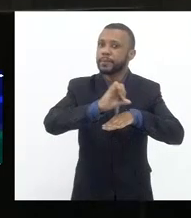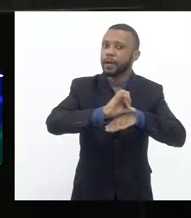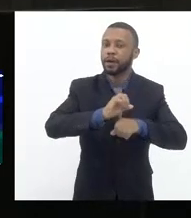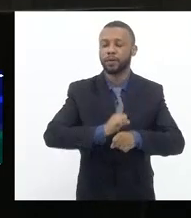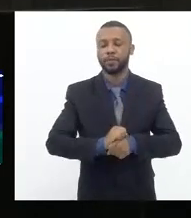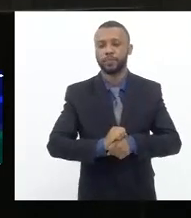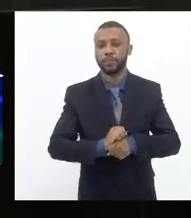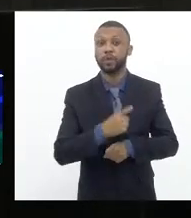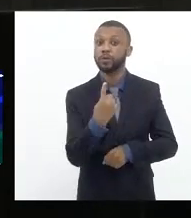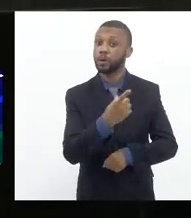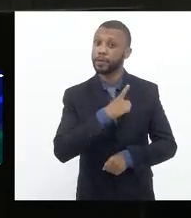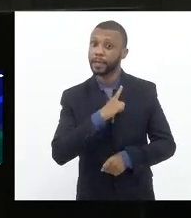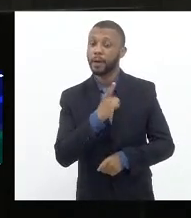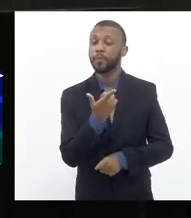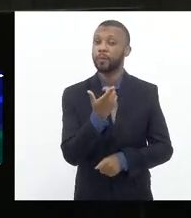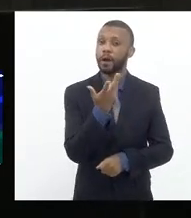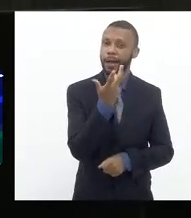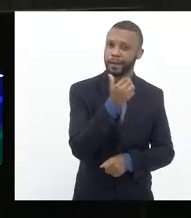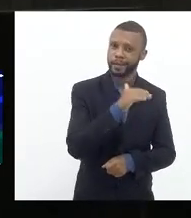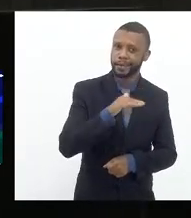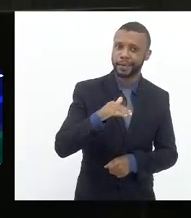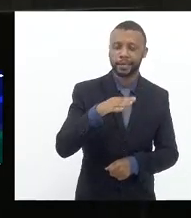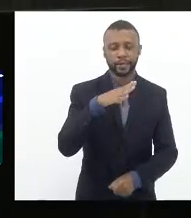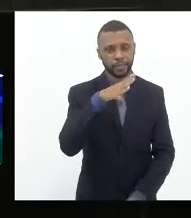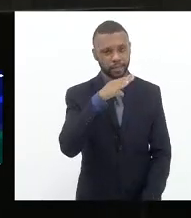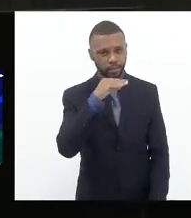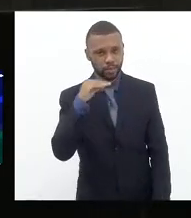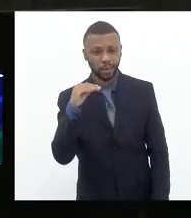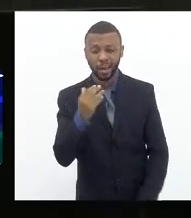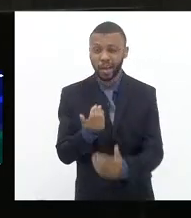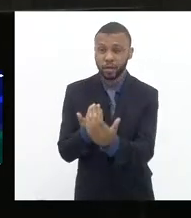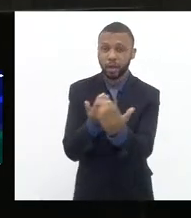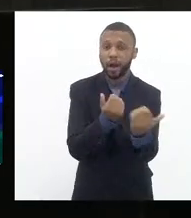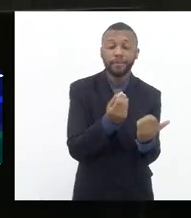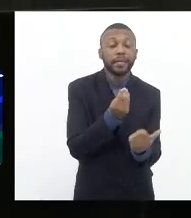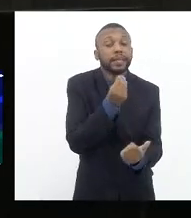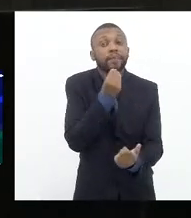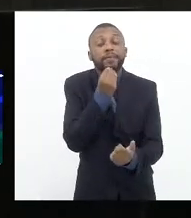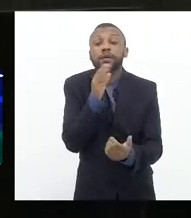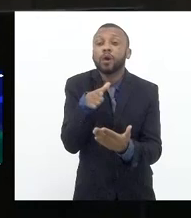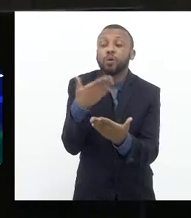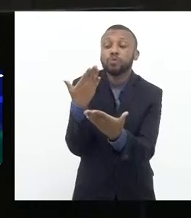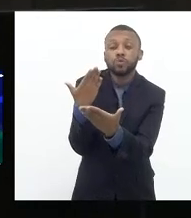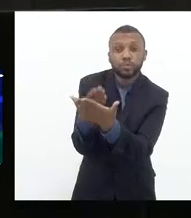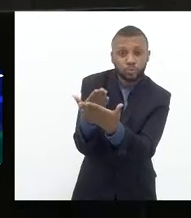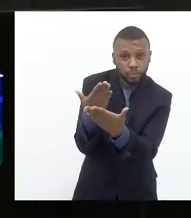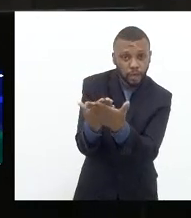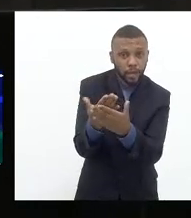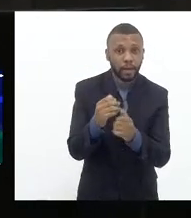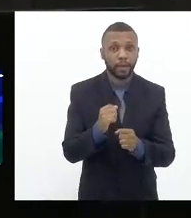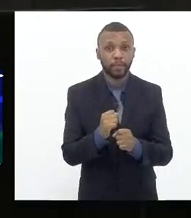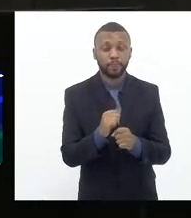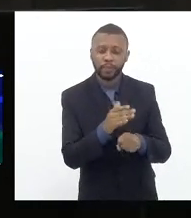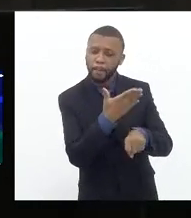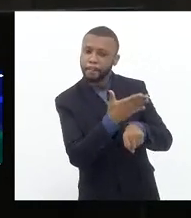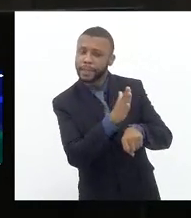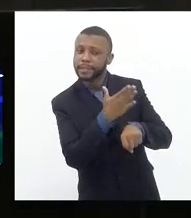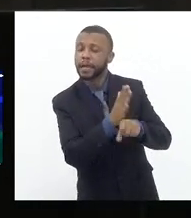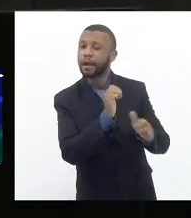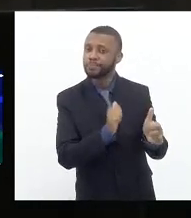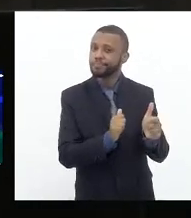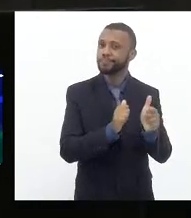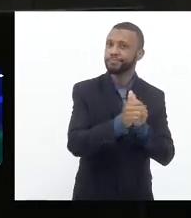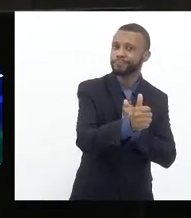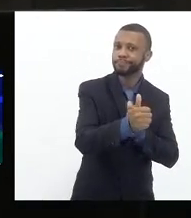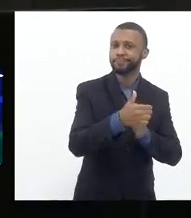crianças, adolescentes e jovens que deveriam estudar e praticar atividades esportivas estão